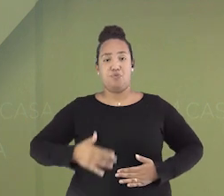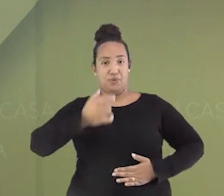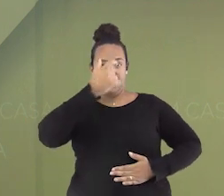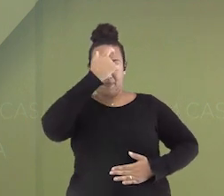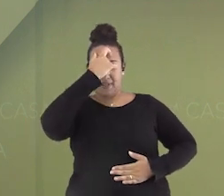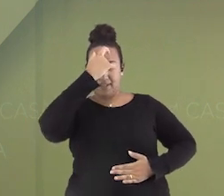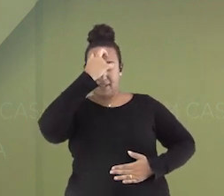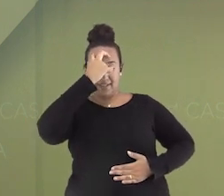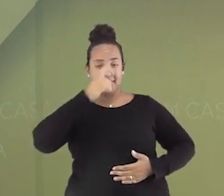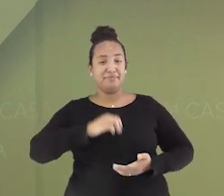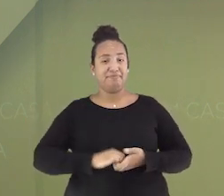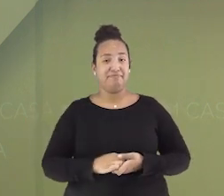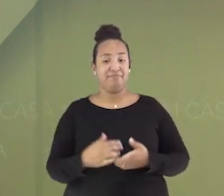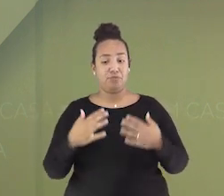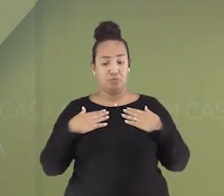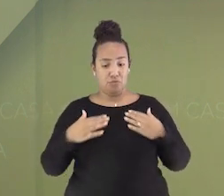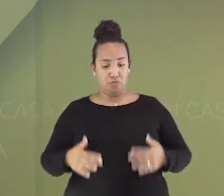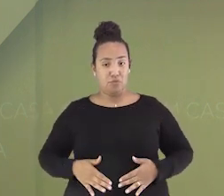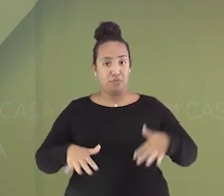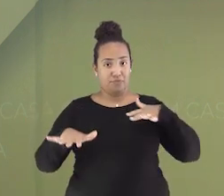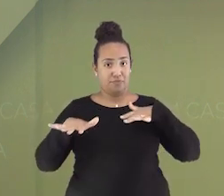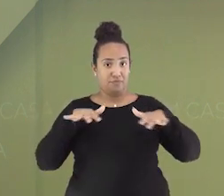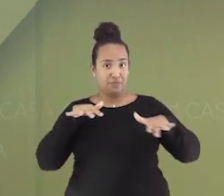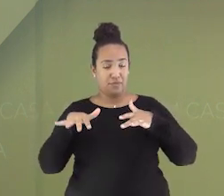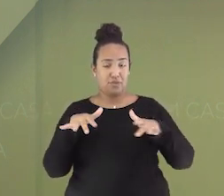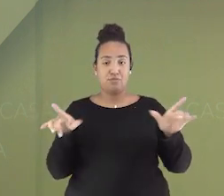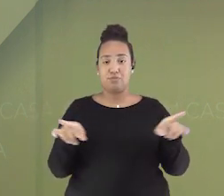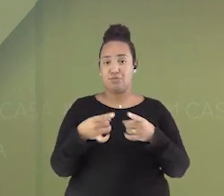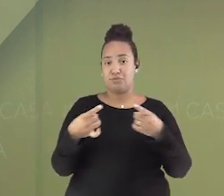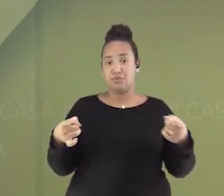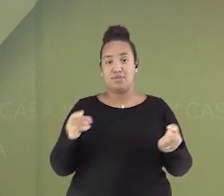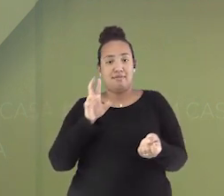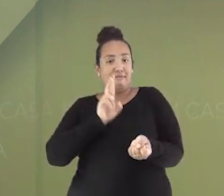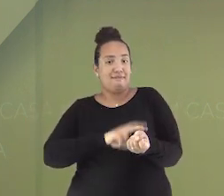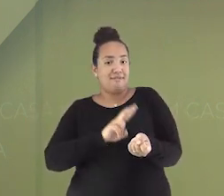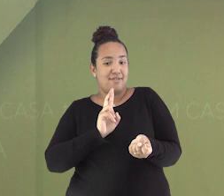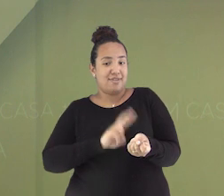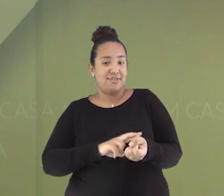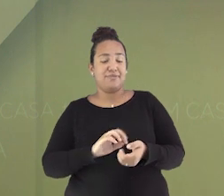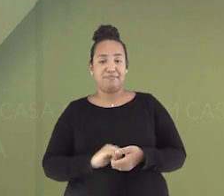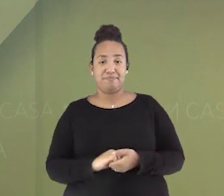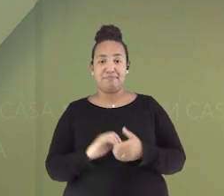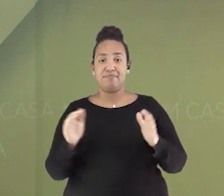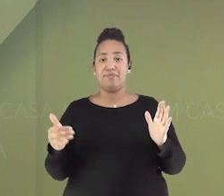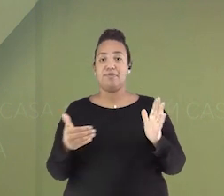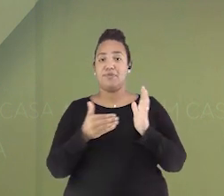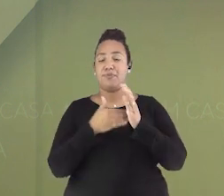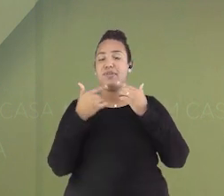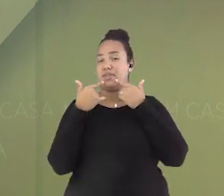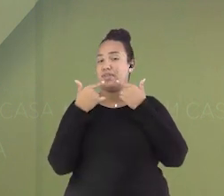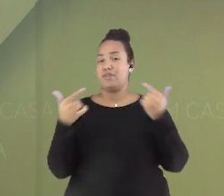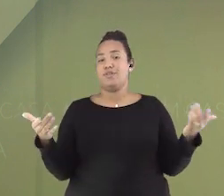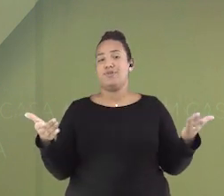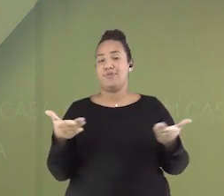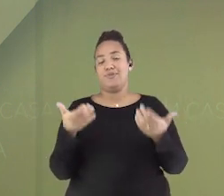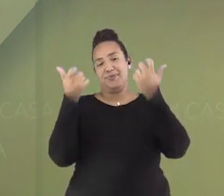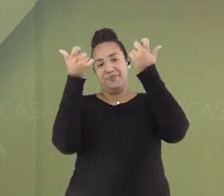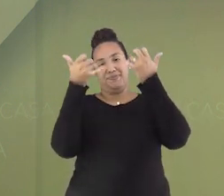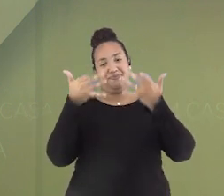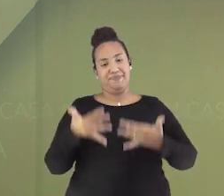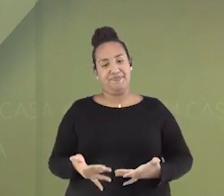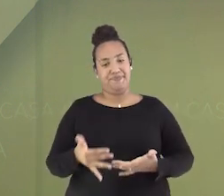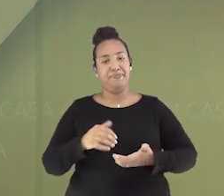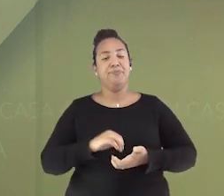mente. Associa movimento corporal com música, ritmo. Essa é a última linguagem artística da qual nós vamos falar